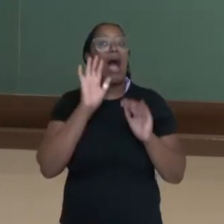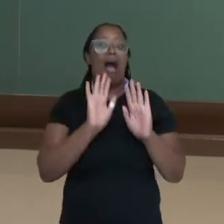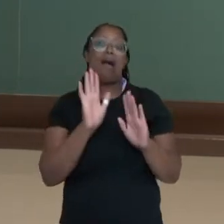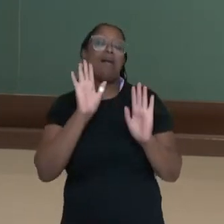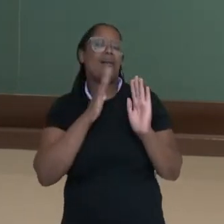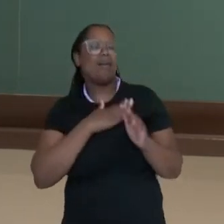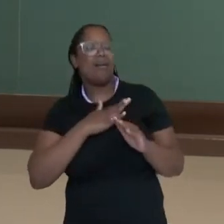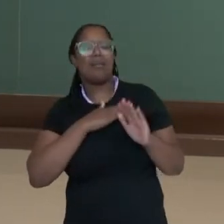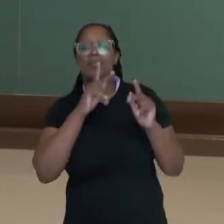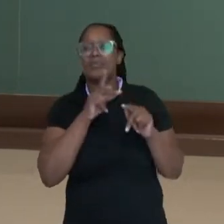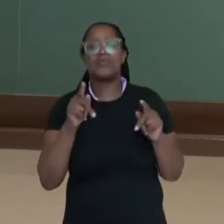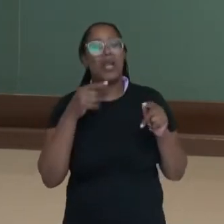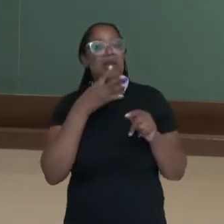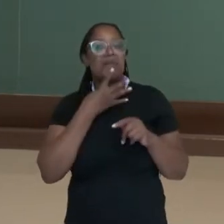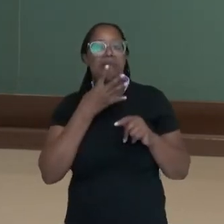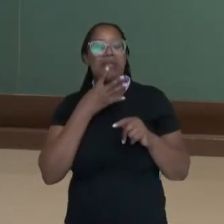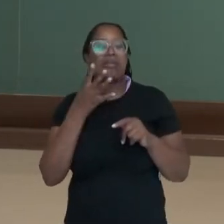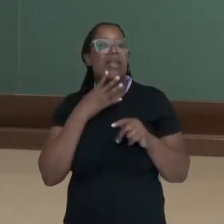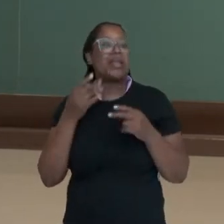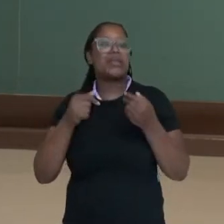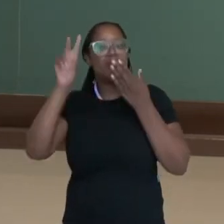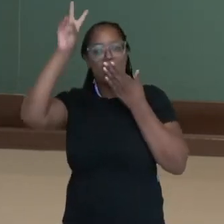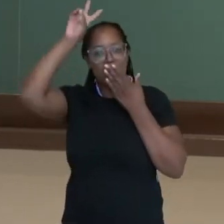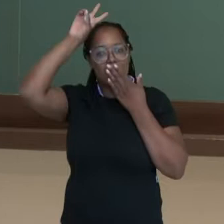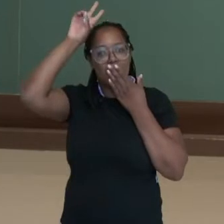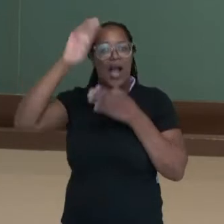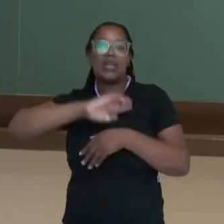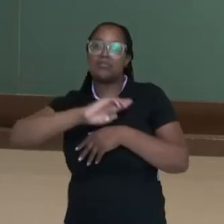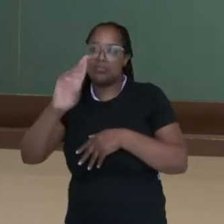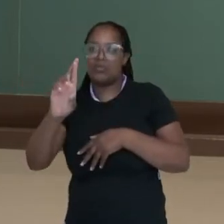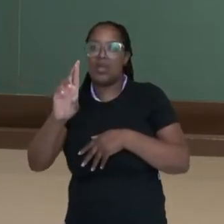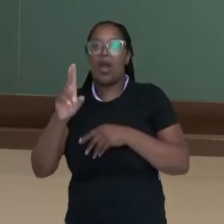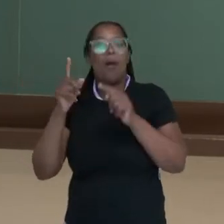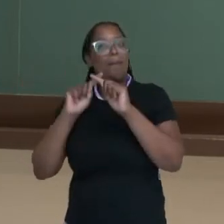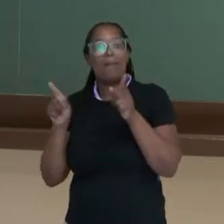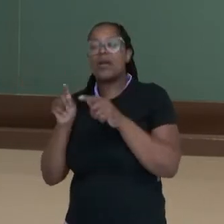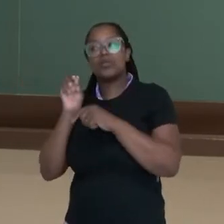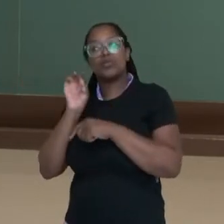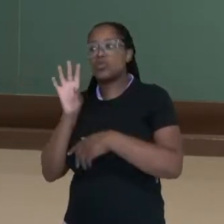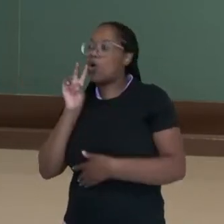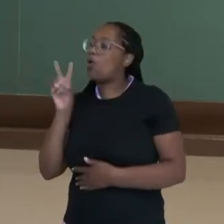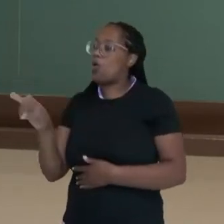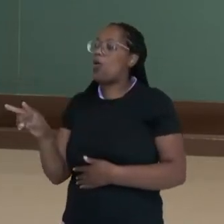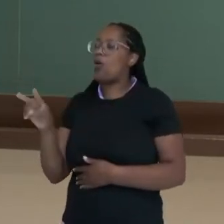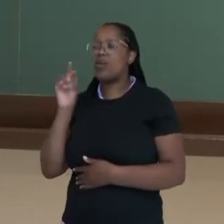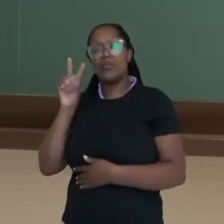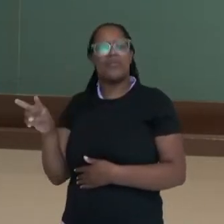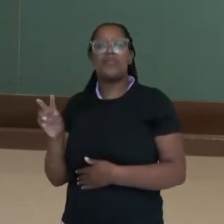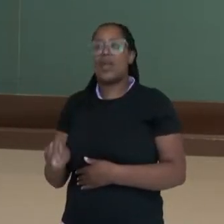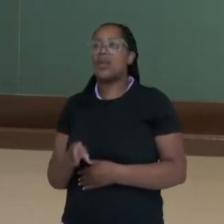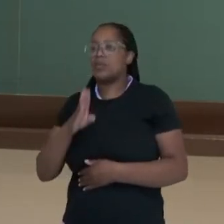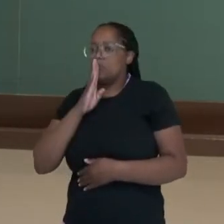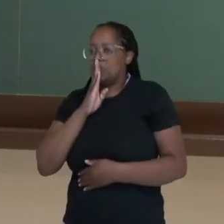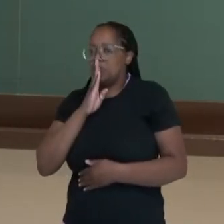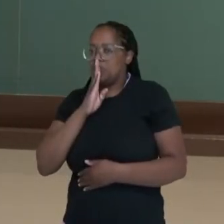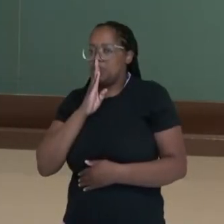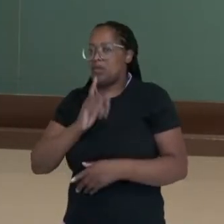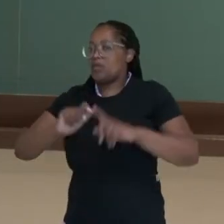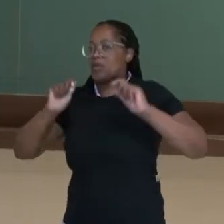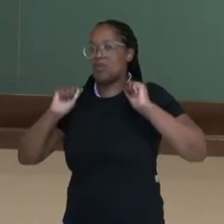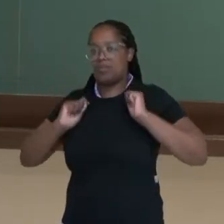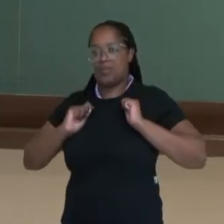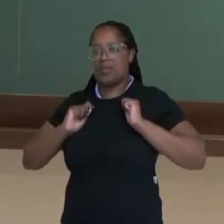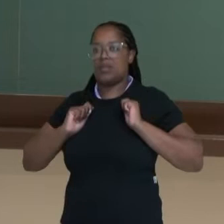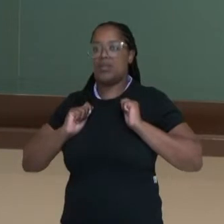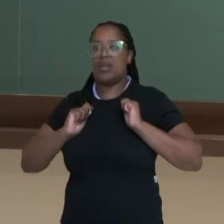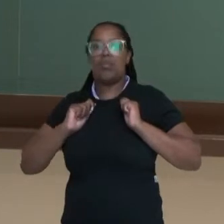dela, mas isso não significa que eu não posso olhar, né, para a simbologia sagrada dos indígenas e ser alheio, né,